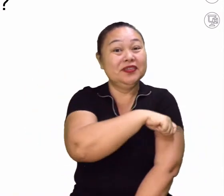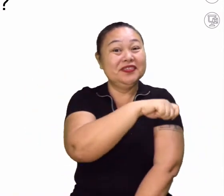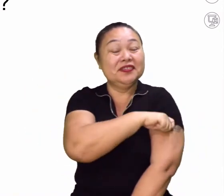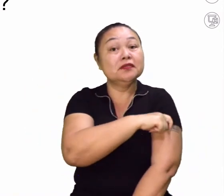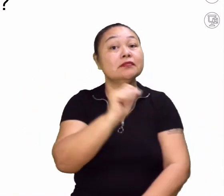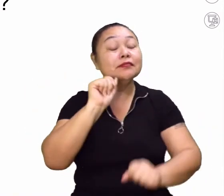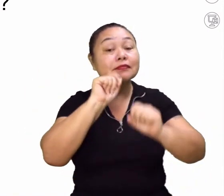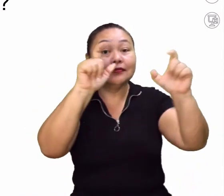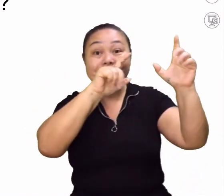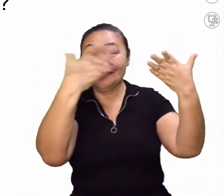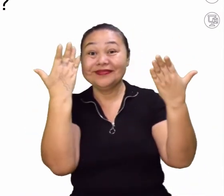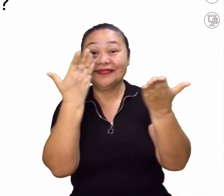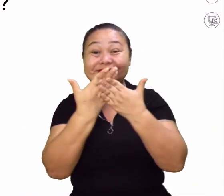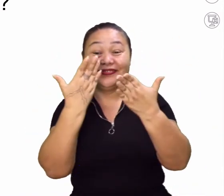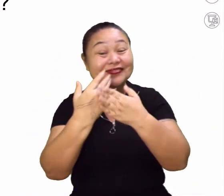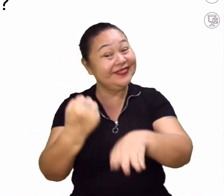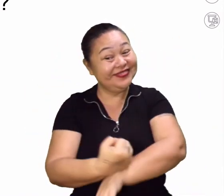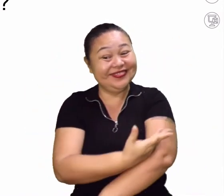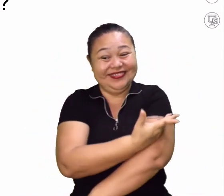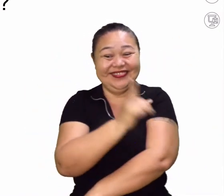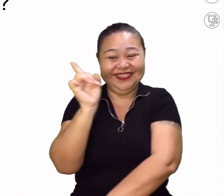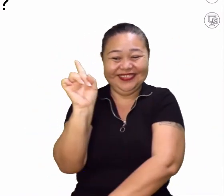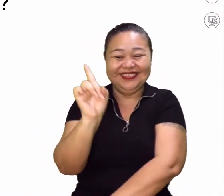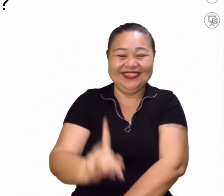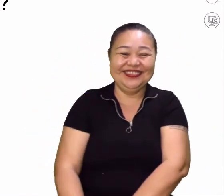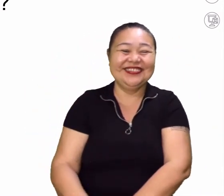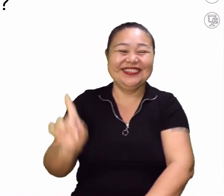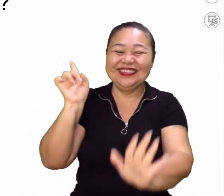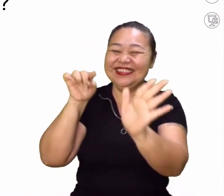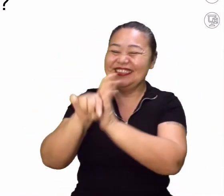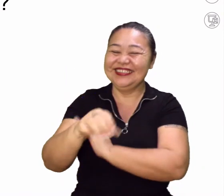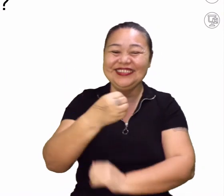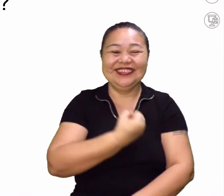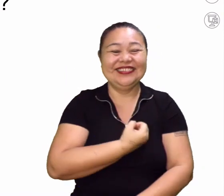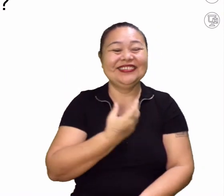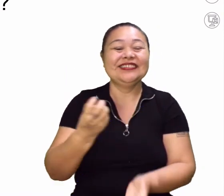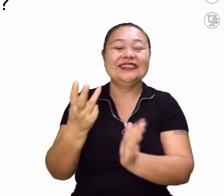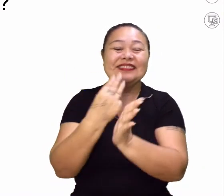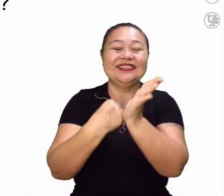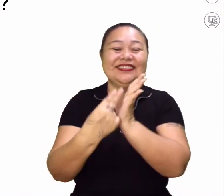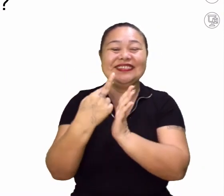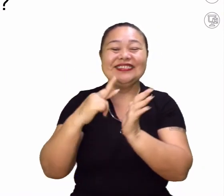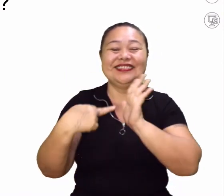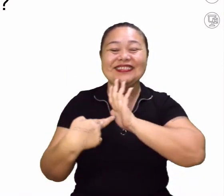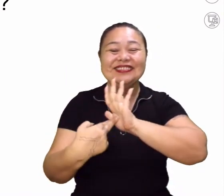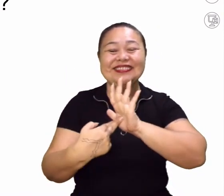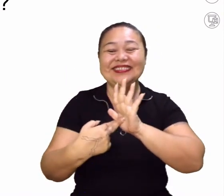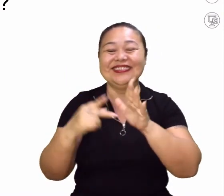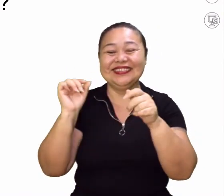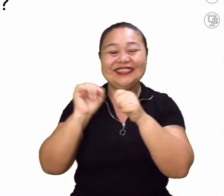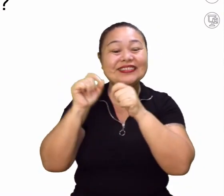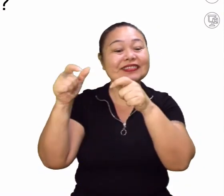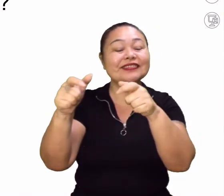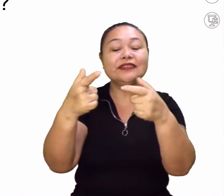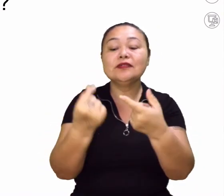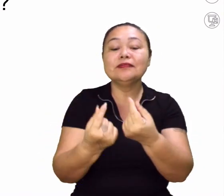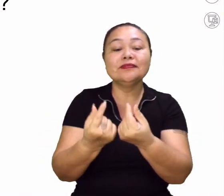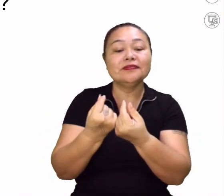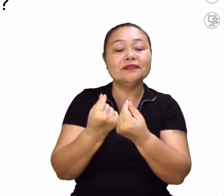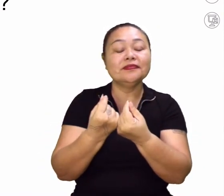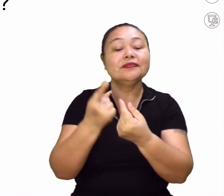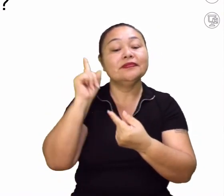ligado na aula e arrepiou mesmo. Questão... São mapas que representam a produção do espaço